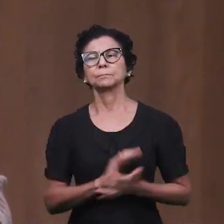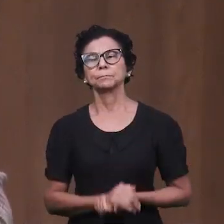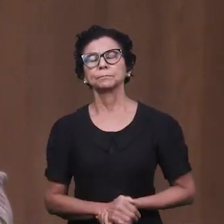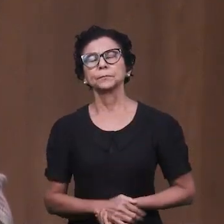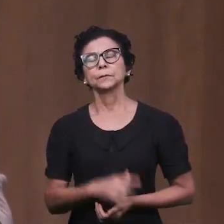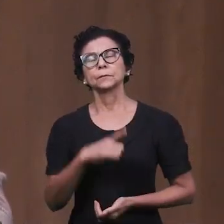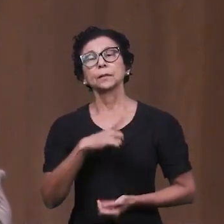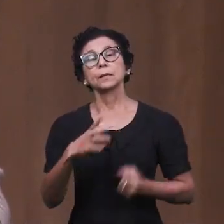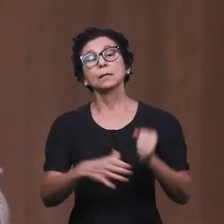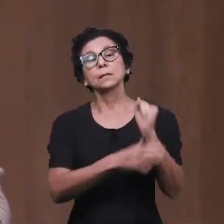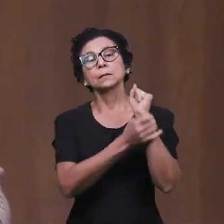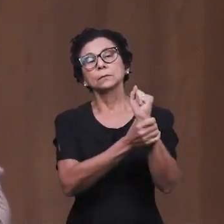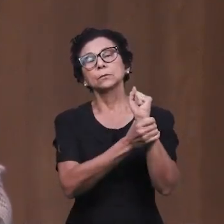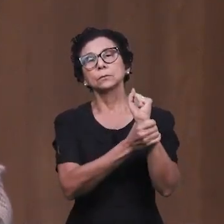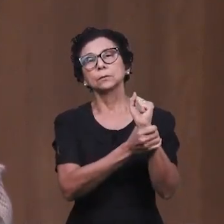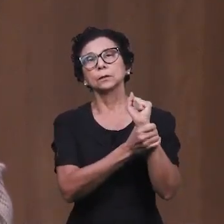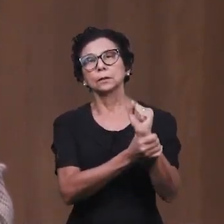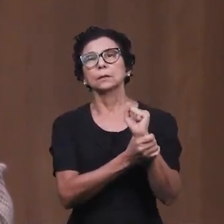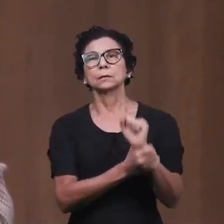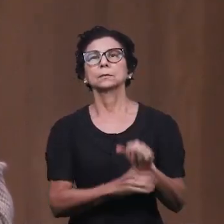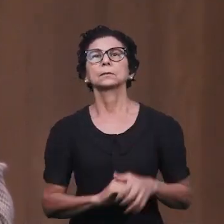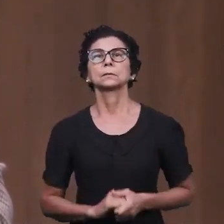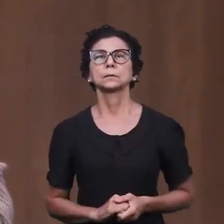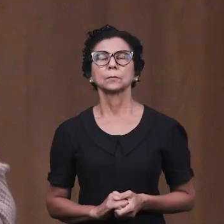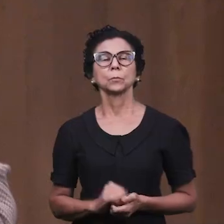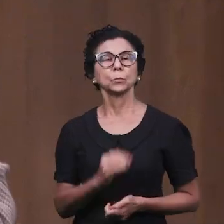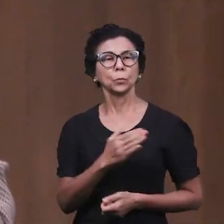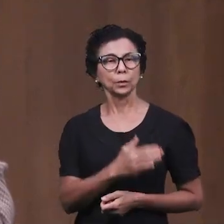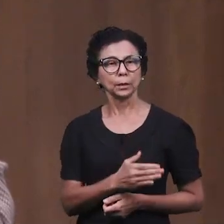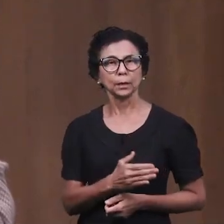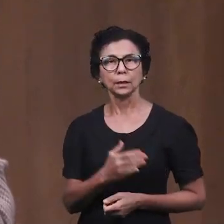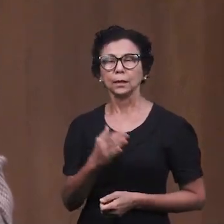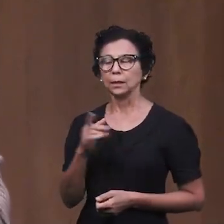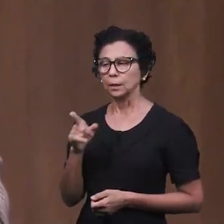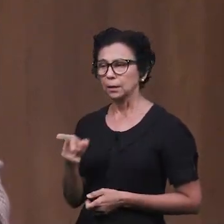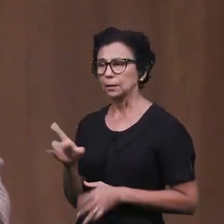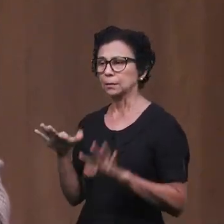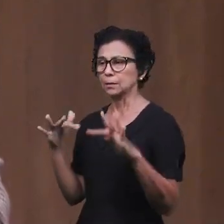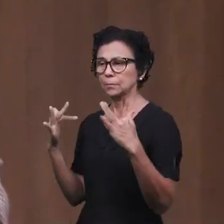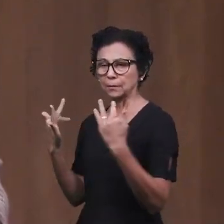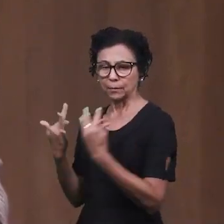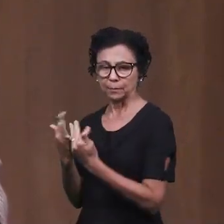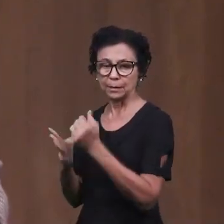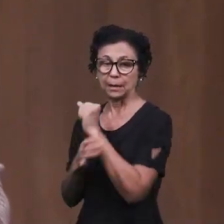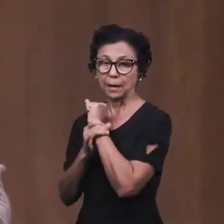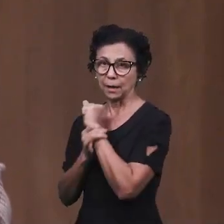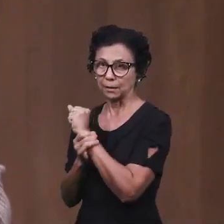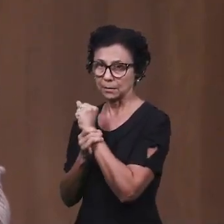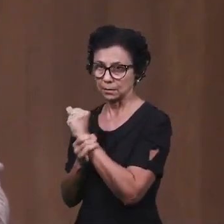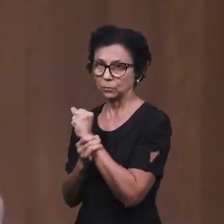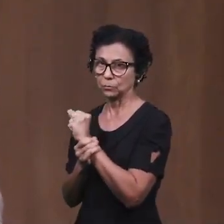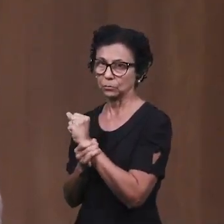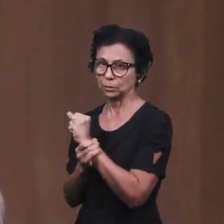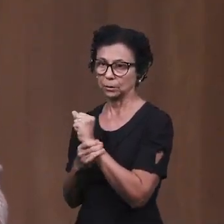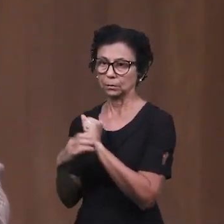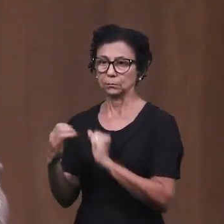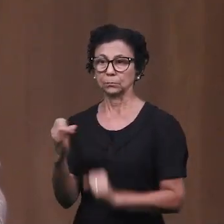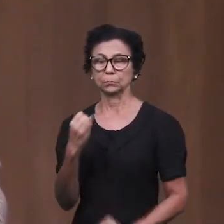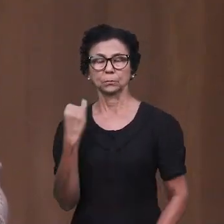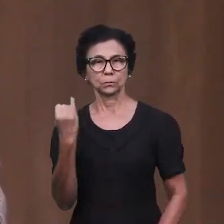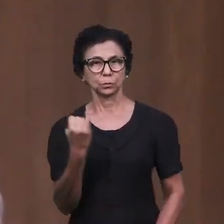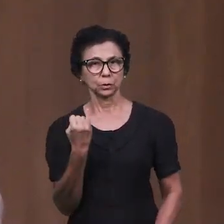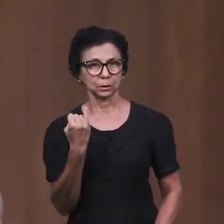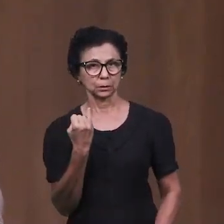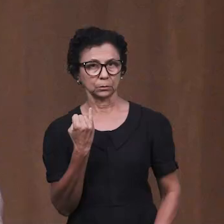Ele vai desenvolvendo sabendo que ali, na família, no meio familiar, tem um porto seguro. E é de extrema importância